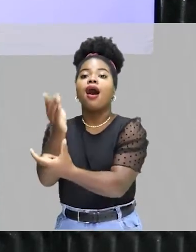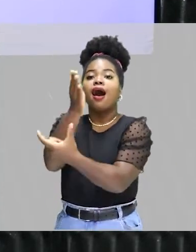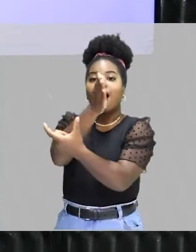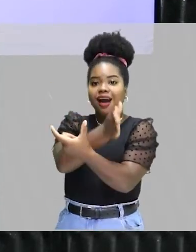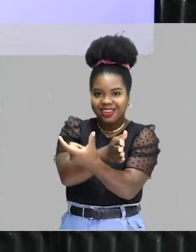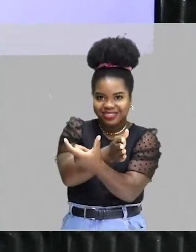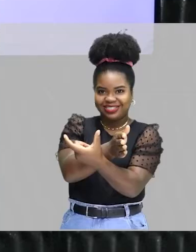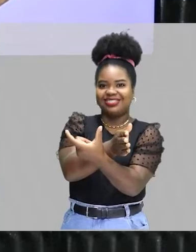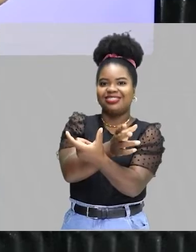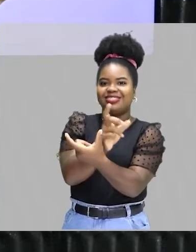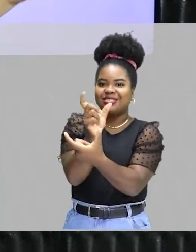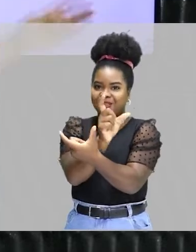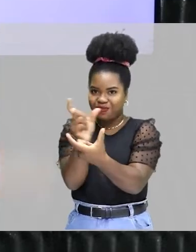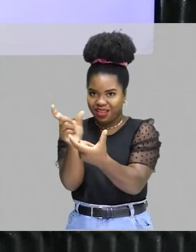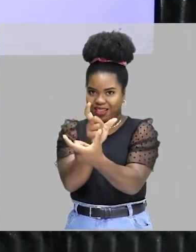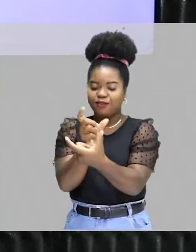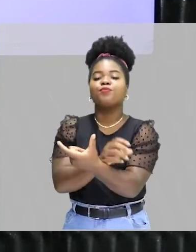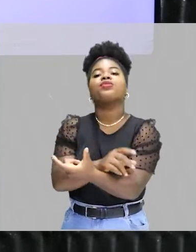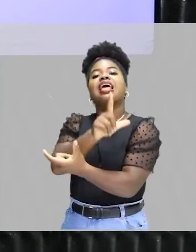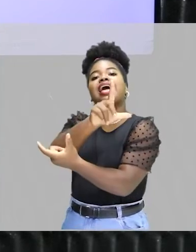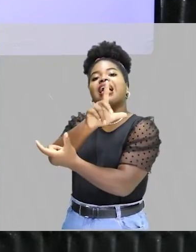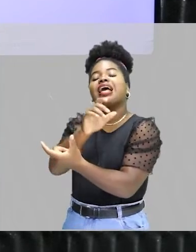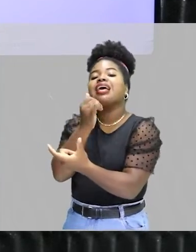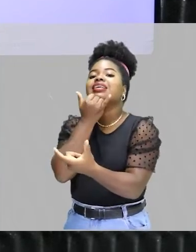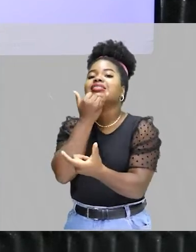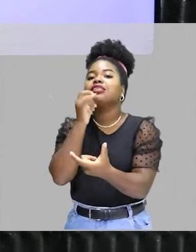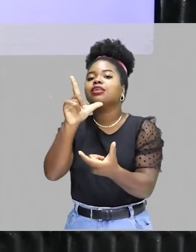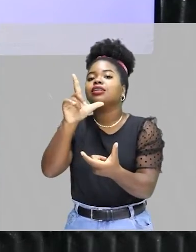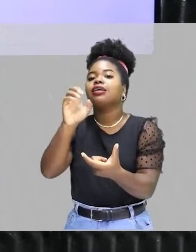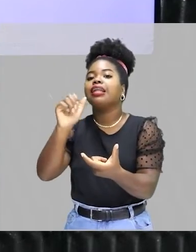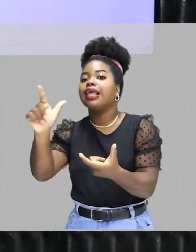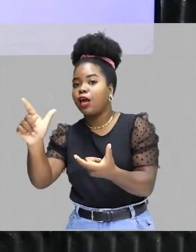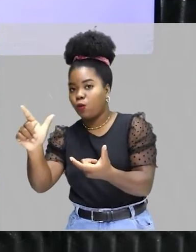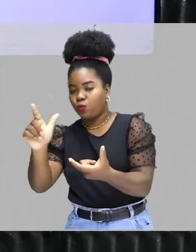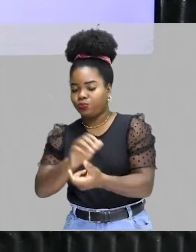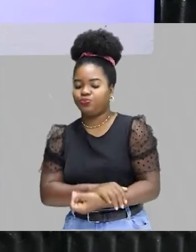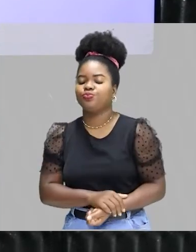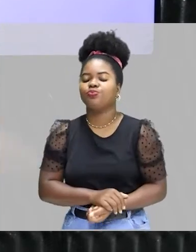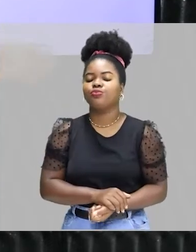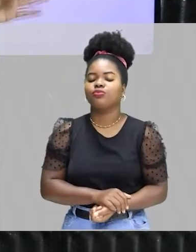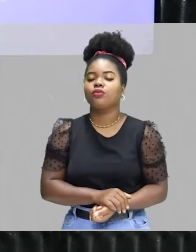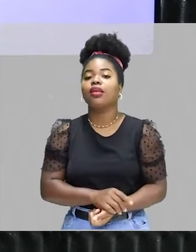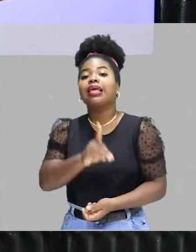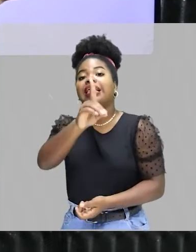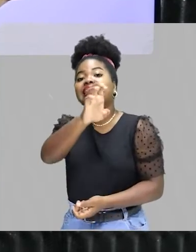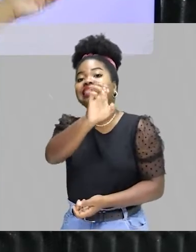antes do radical. Leal, desleal.